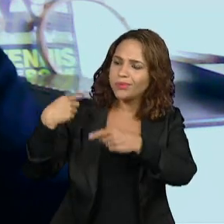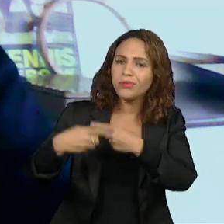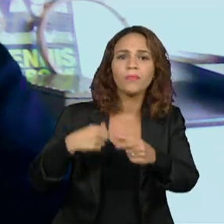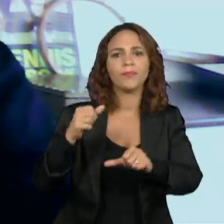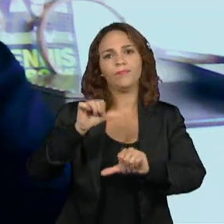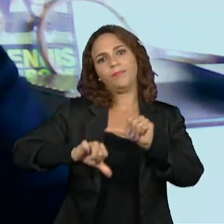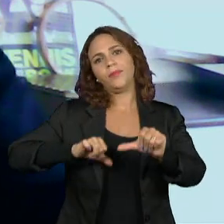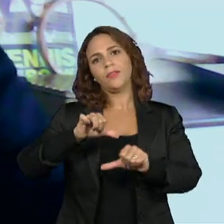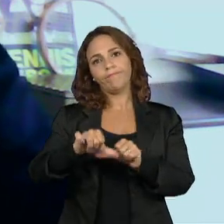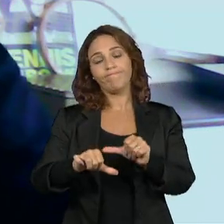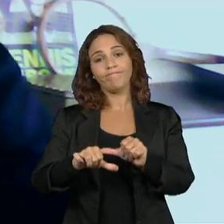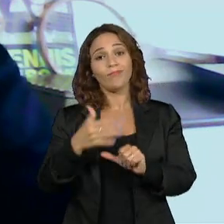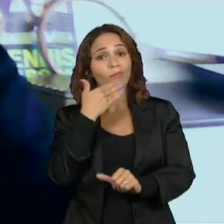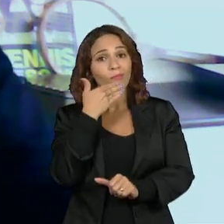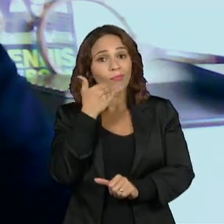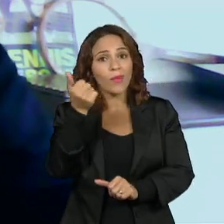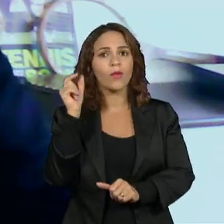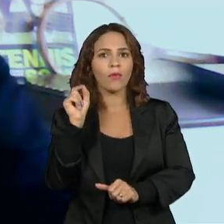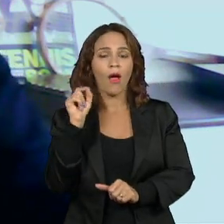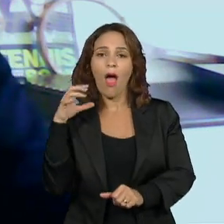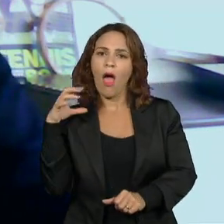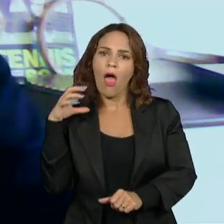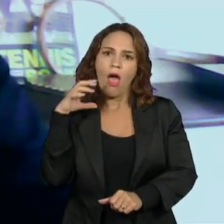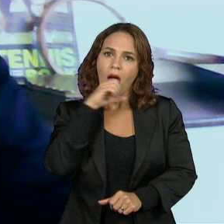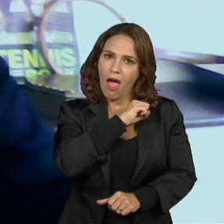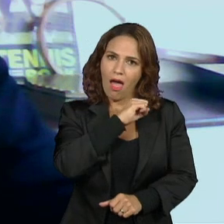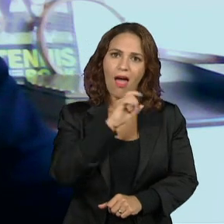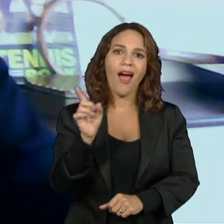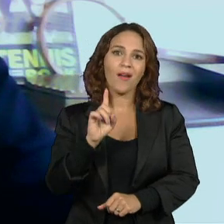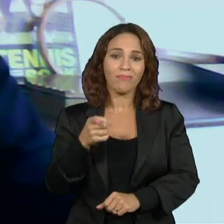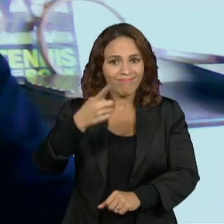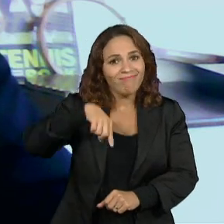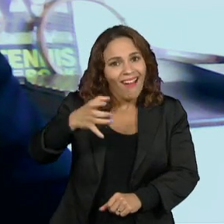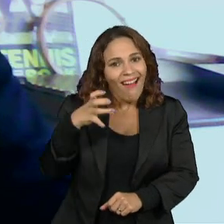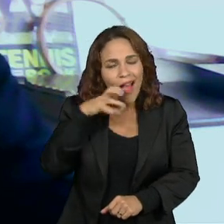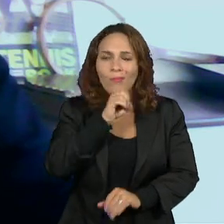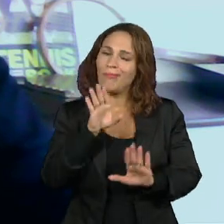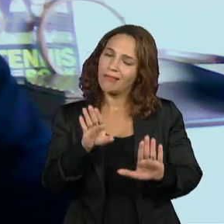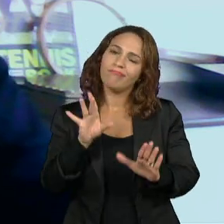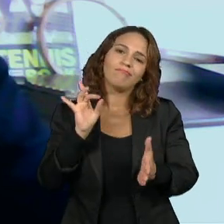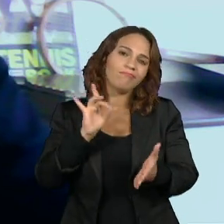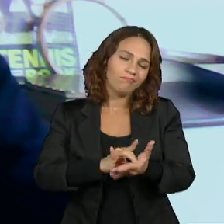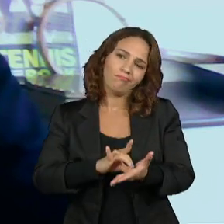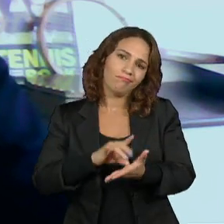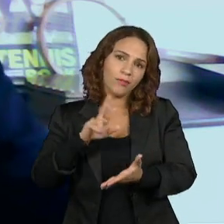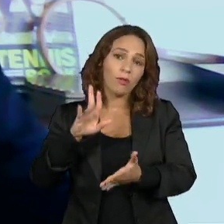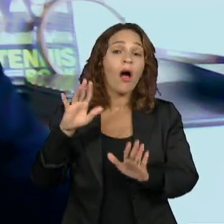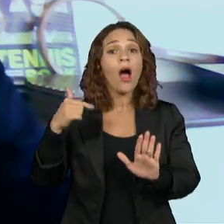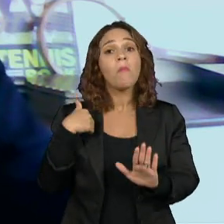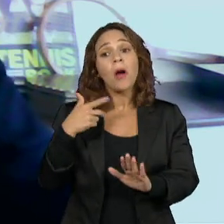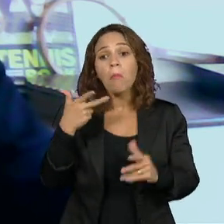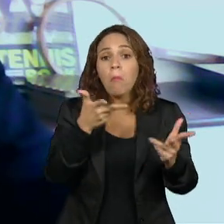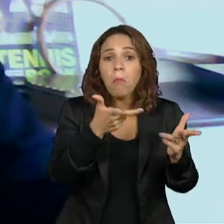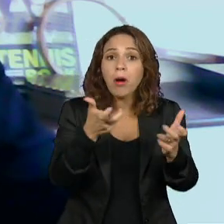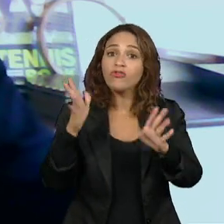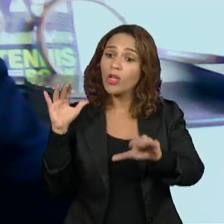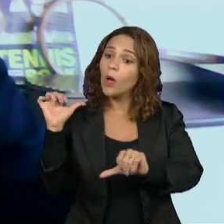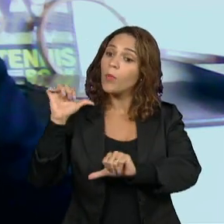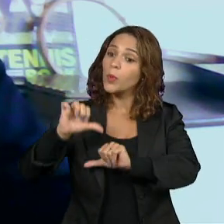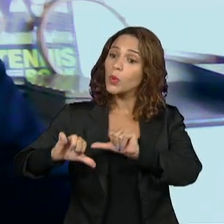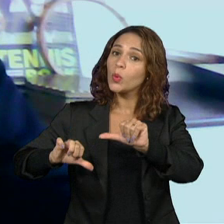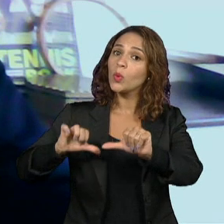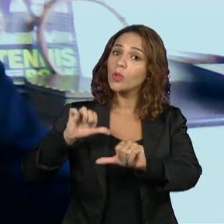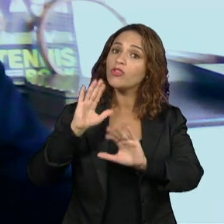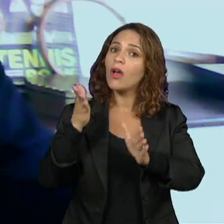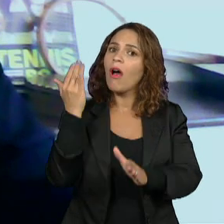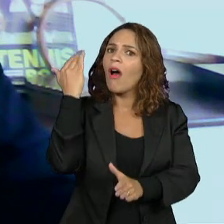eu acho que é o melhor, é que ele não é tão rápido quanto a gente gostaria. Mas ele está sendo mais rápido do que eu imaginava, por exemplo, no final